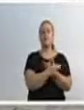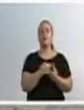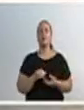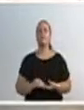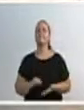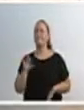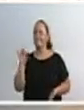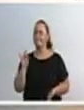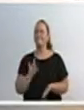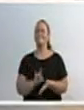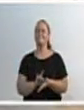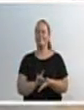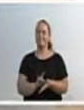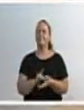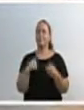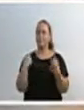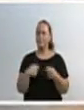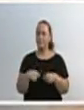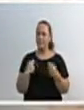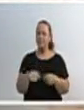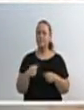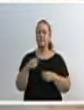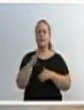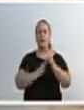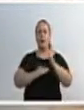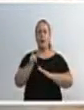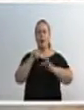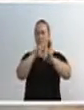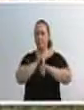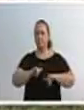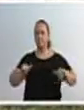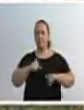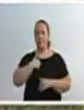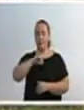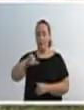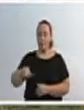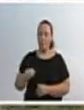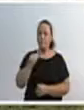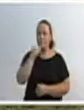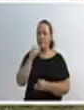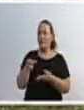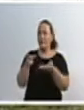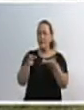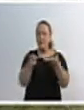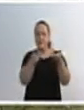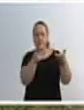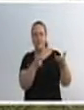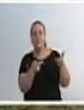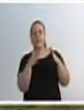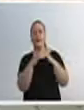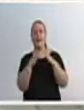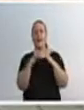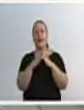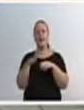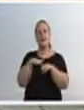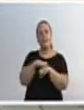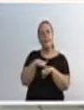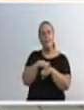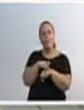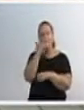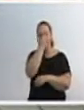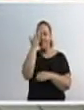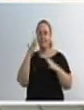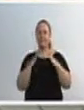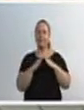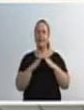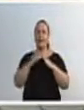faz-se necessário fazer menção dessa obra. Eu tive a oportunidade de visitar todas as residências, conversar com os moradores, e